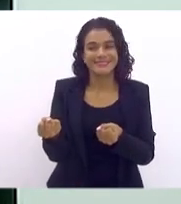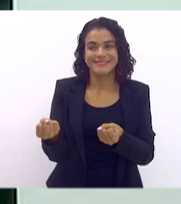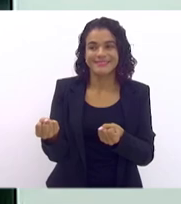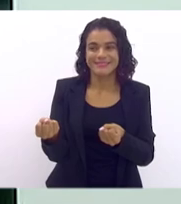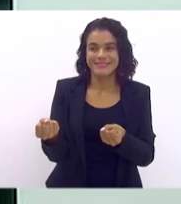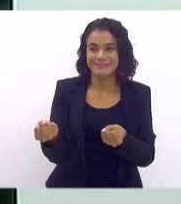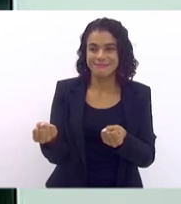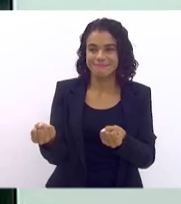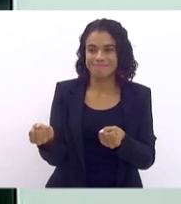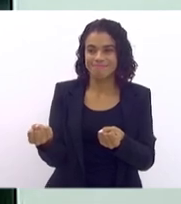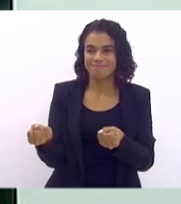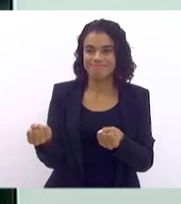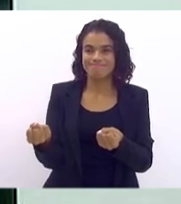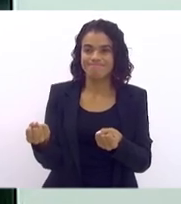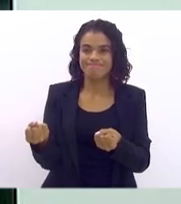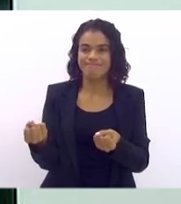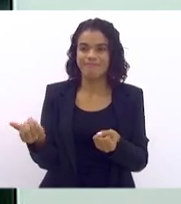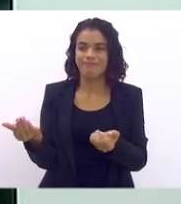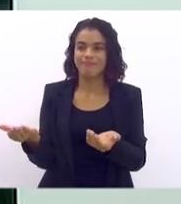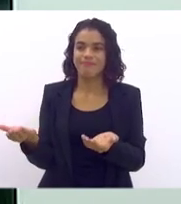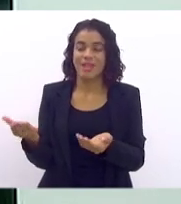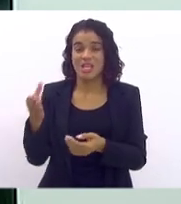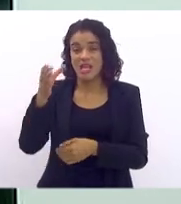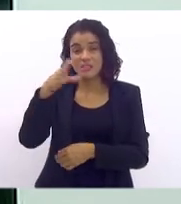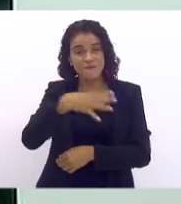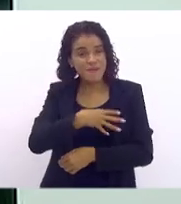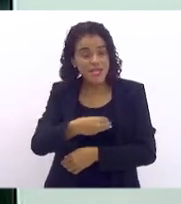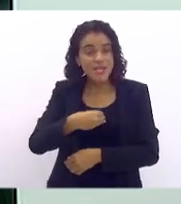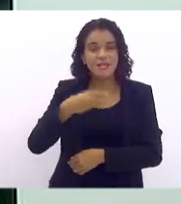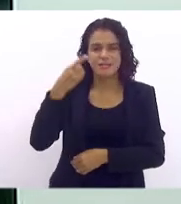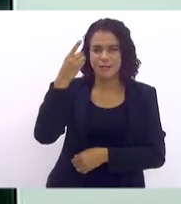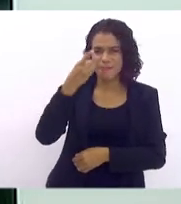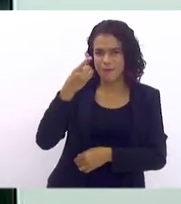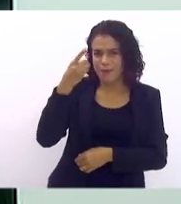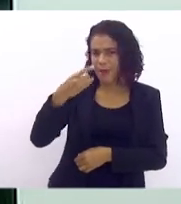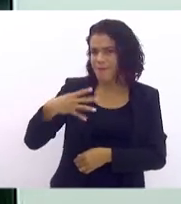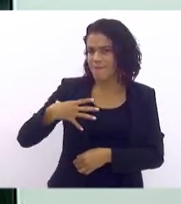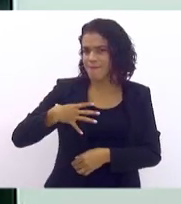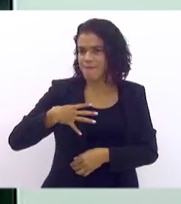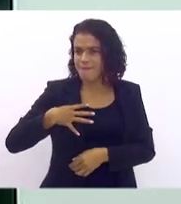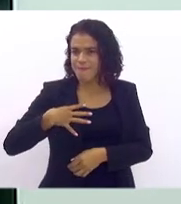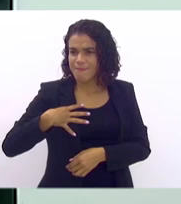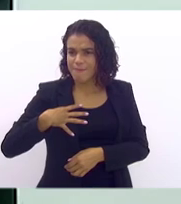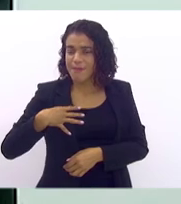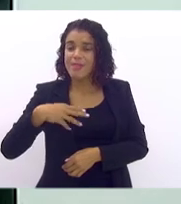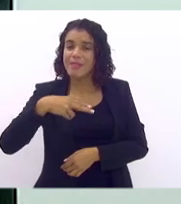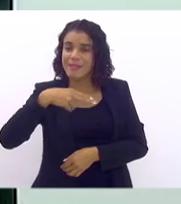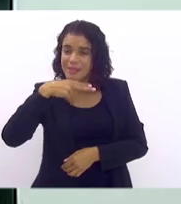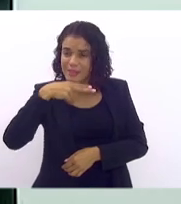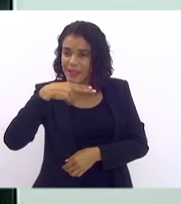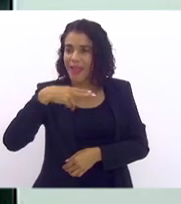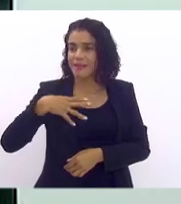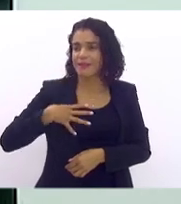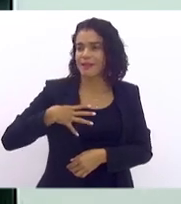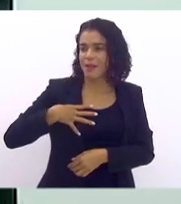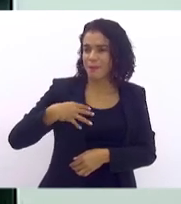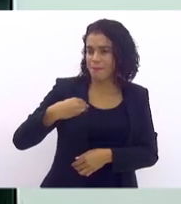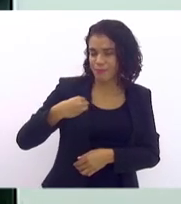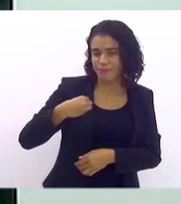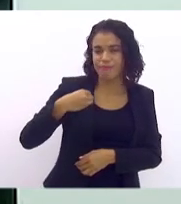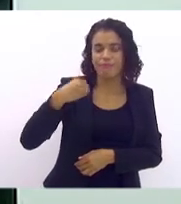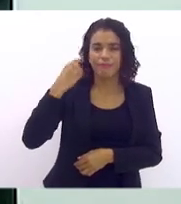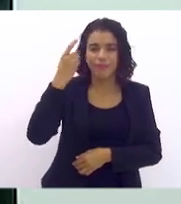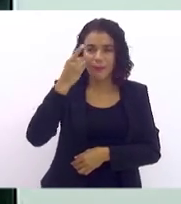Fala aqui, as filhas dos deputados, as filhas netas dos deputados,